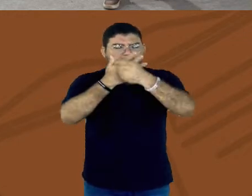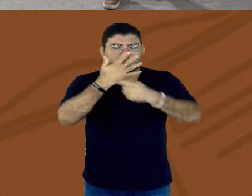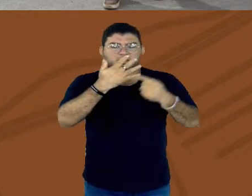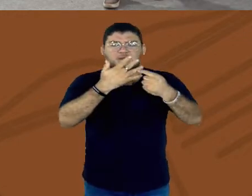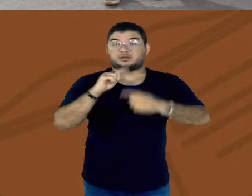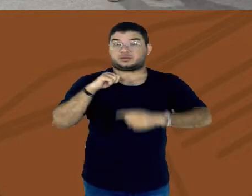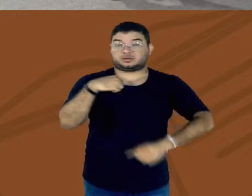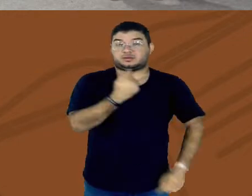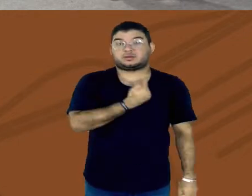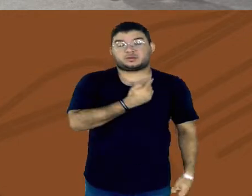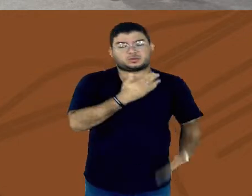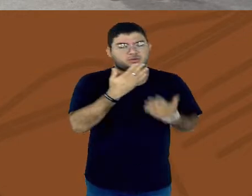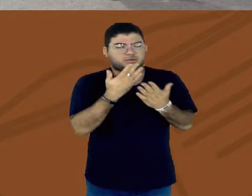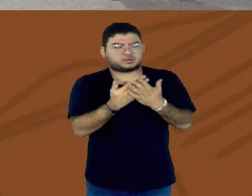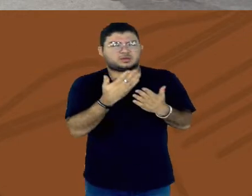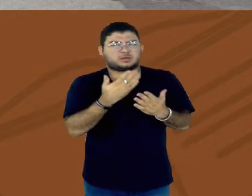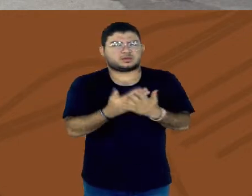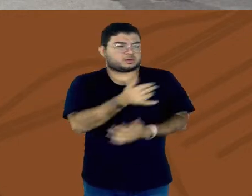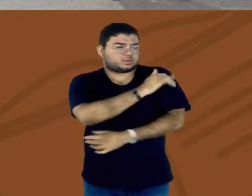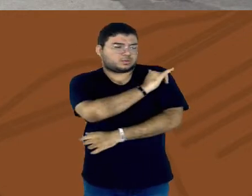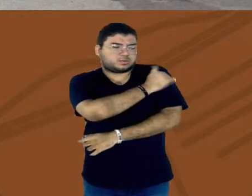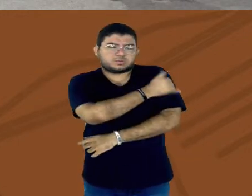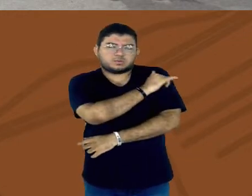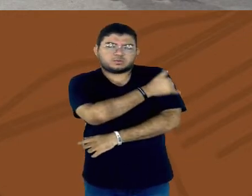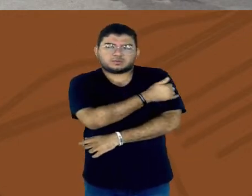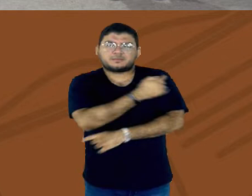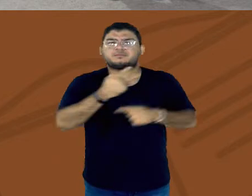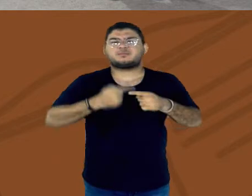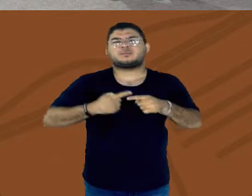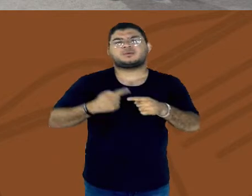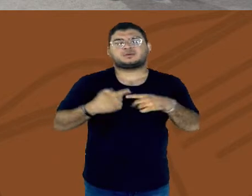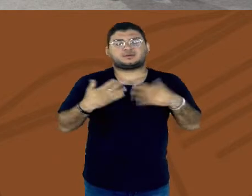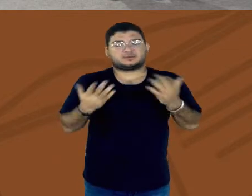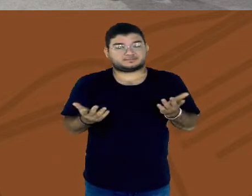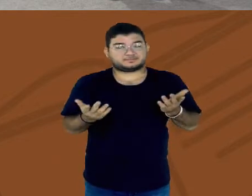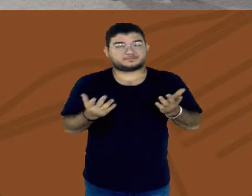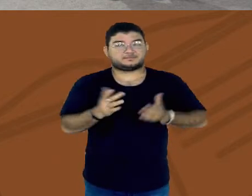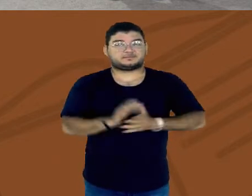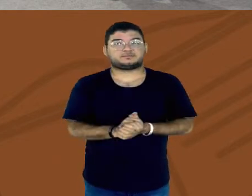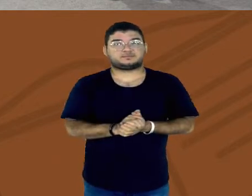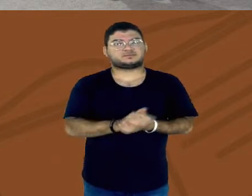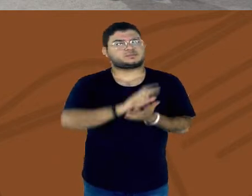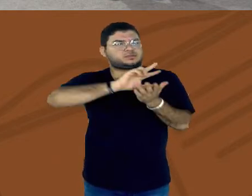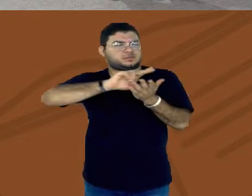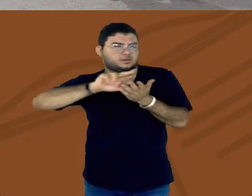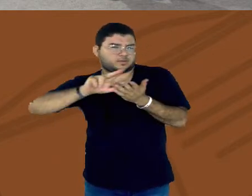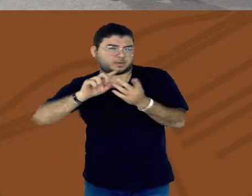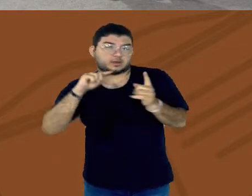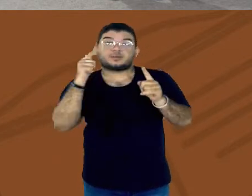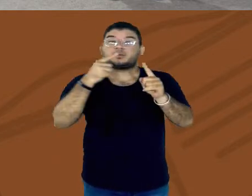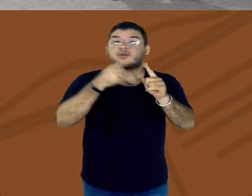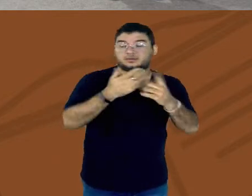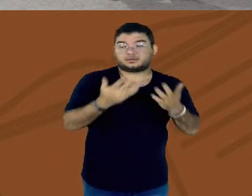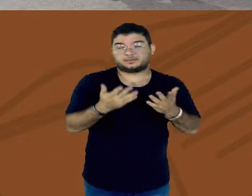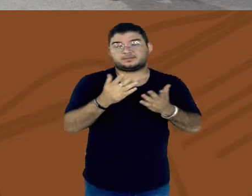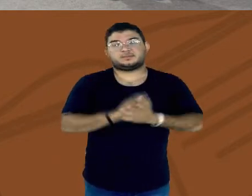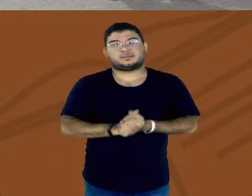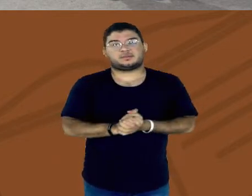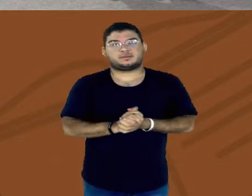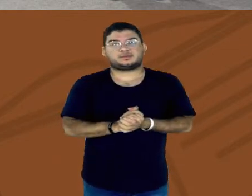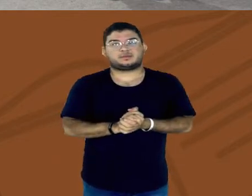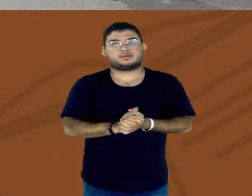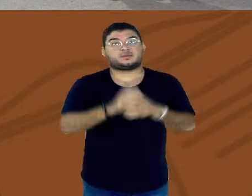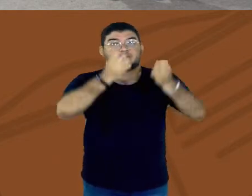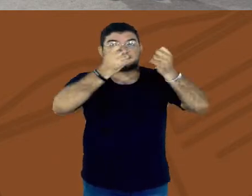nós enquanto estudantes da EJA, da Educação de Jovens e Adultos? Por várias razões. Dentre elas, eu posso citar